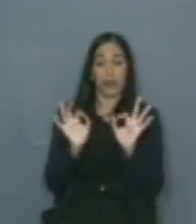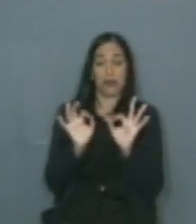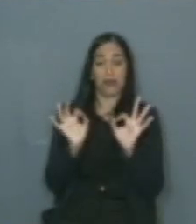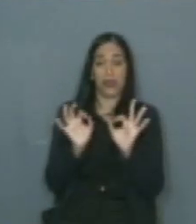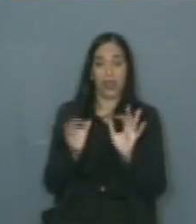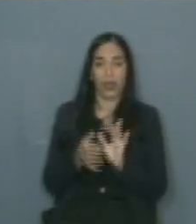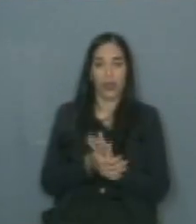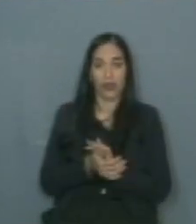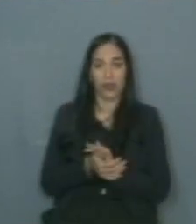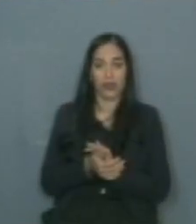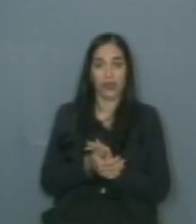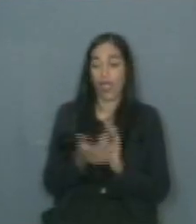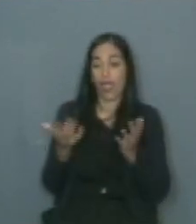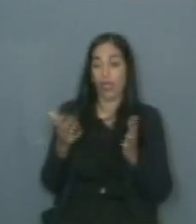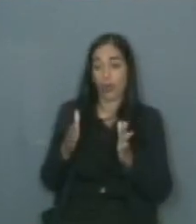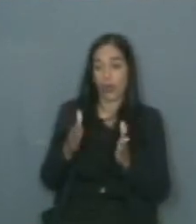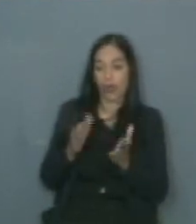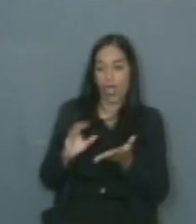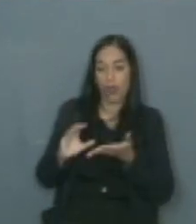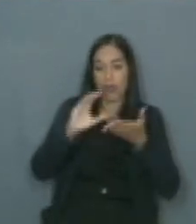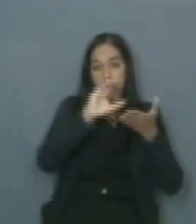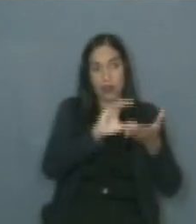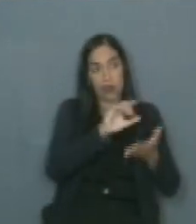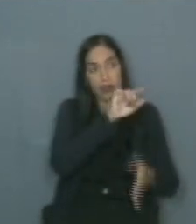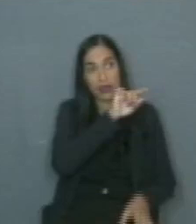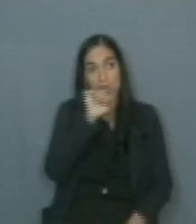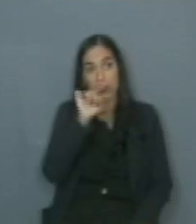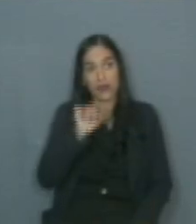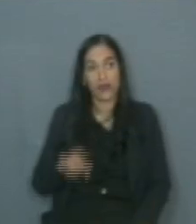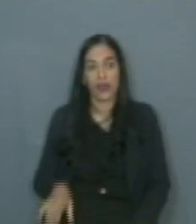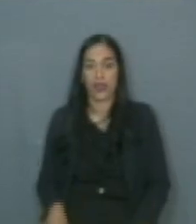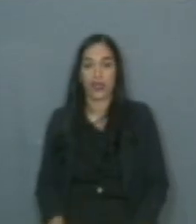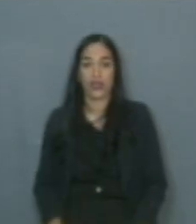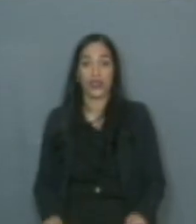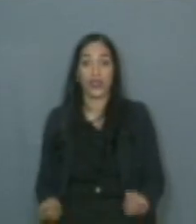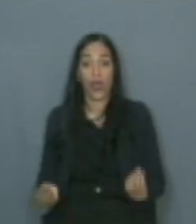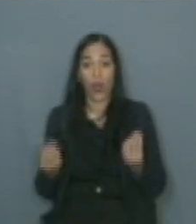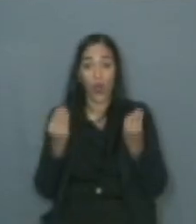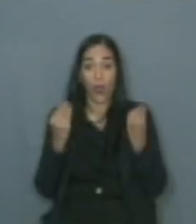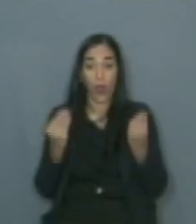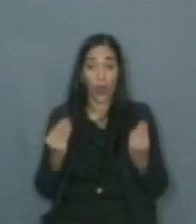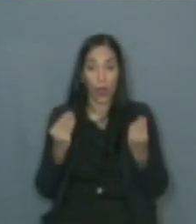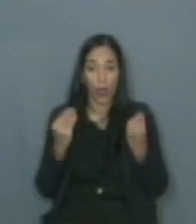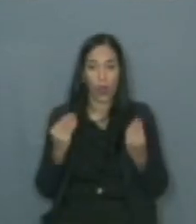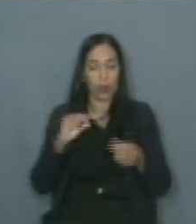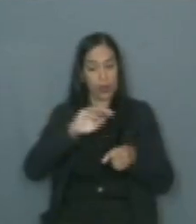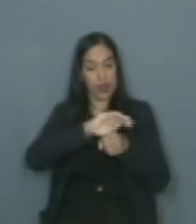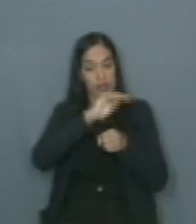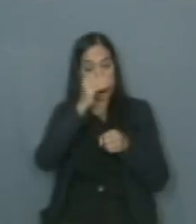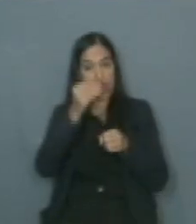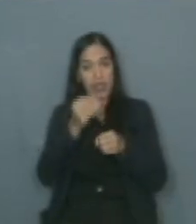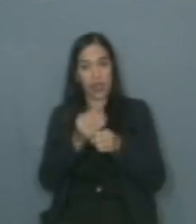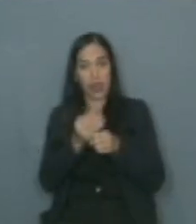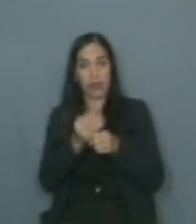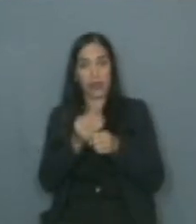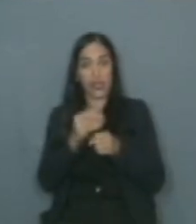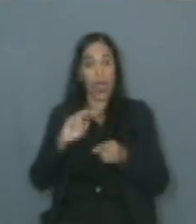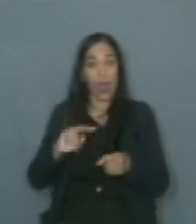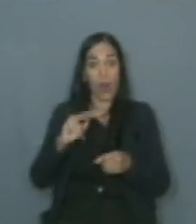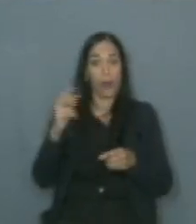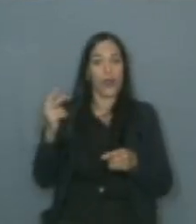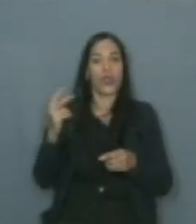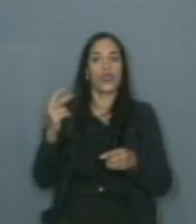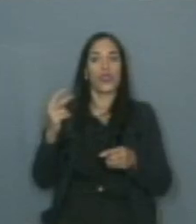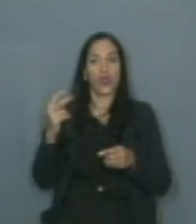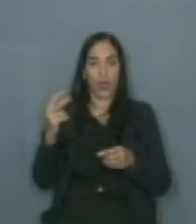que ele não quer destinar para vocês. Veja como essa casa votou no aumento dos cargos comissionados e como vai